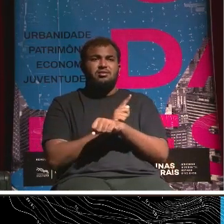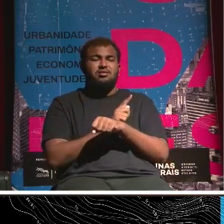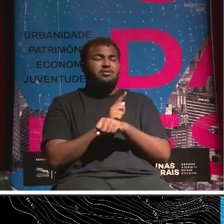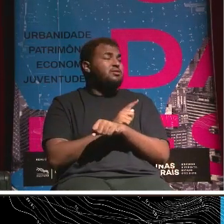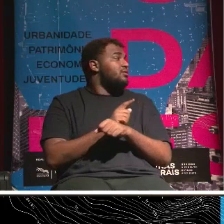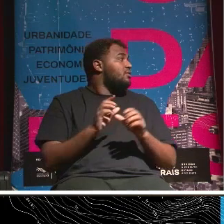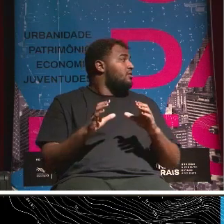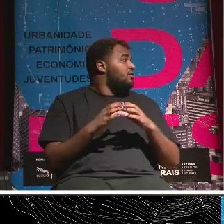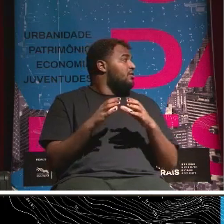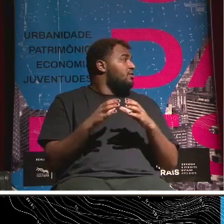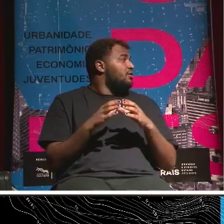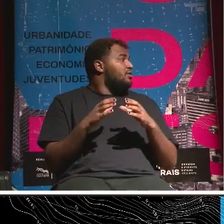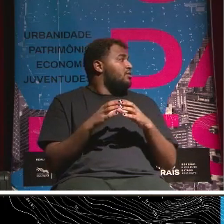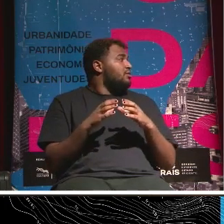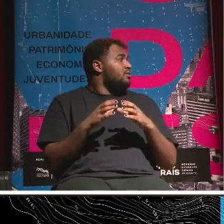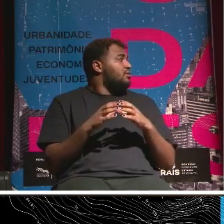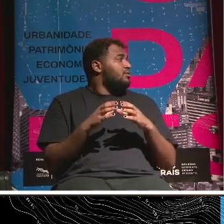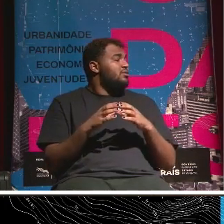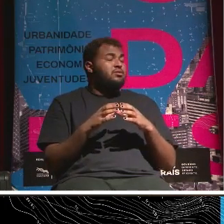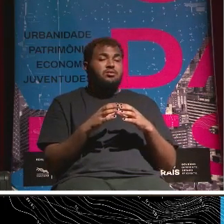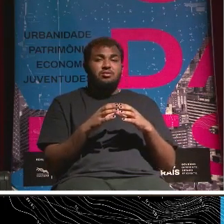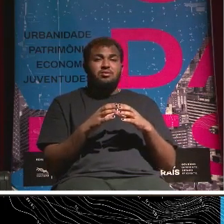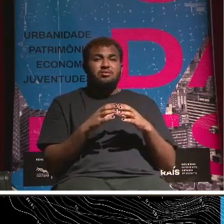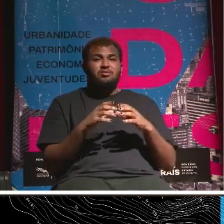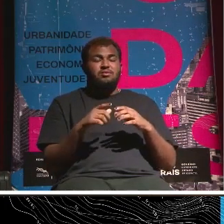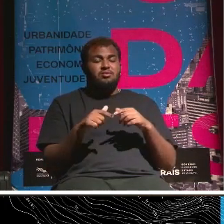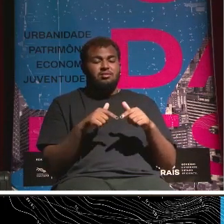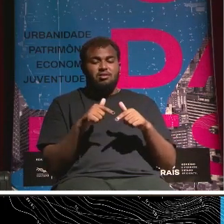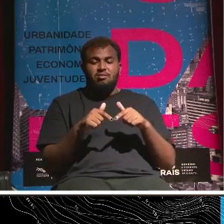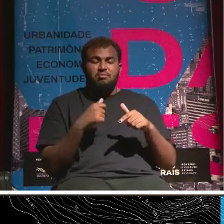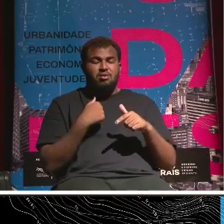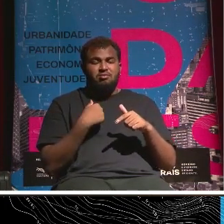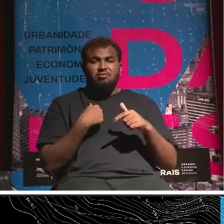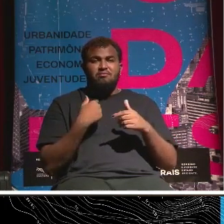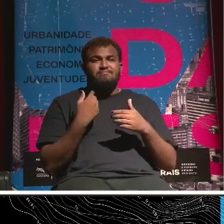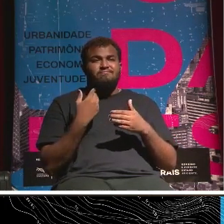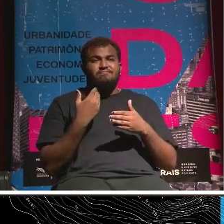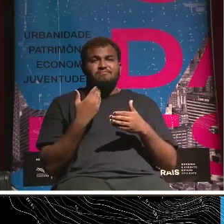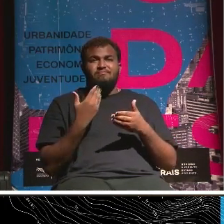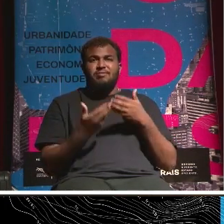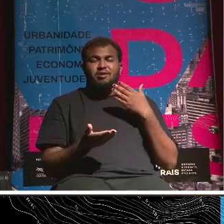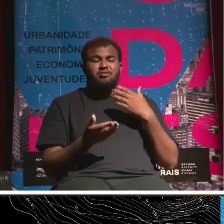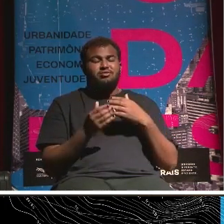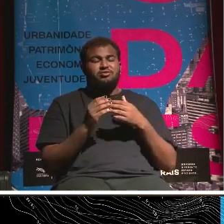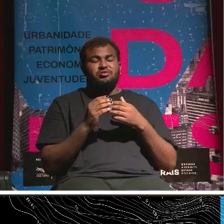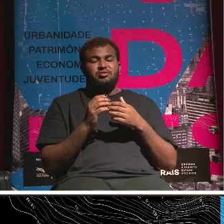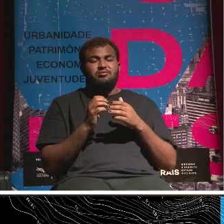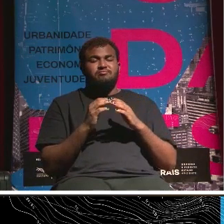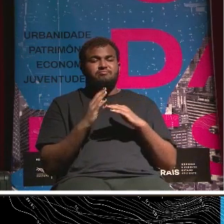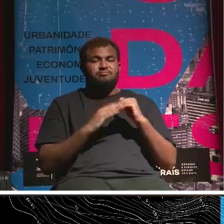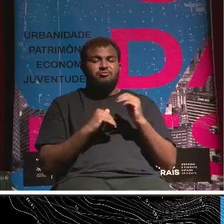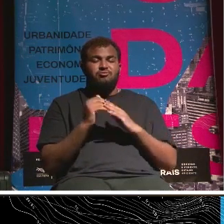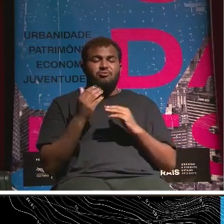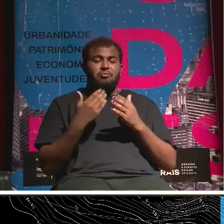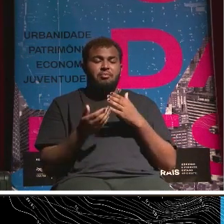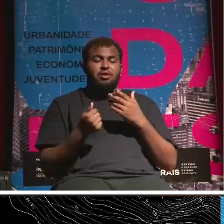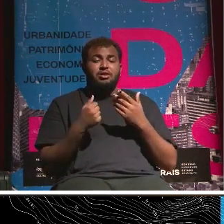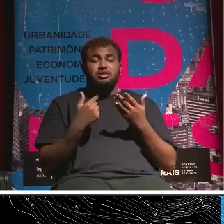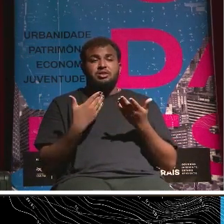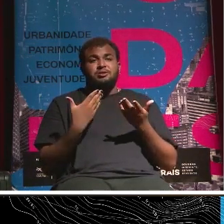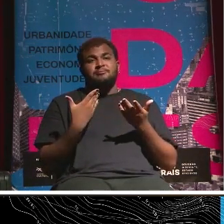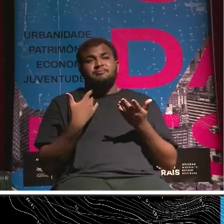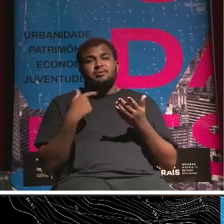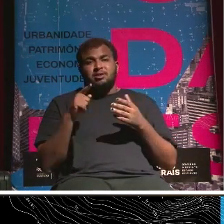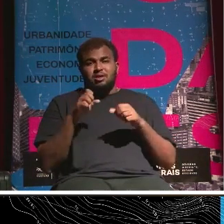estético e fiquei sem trabalho na pandemia, como boa parte de nós, pessoas que tiveram que se reinventar durante a pandemia. E